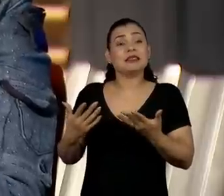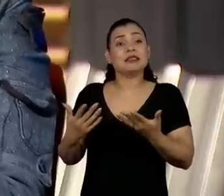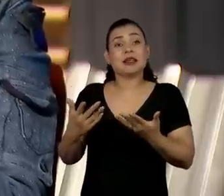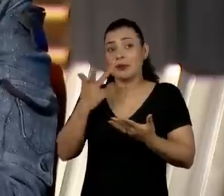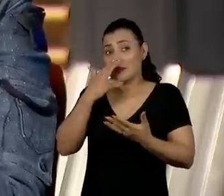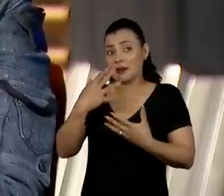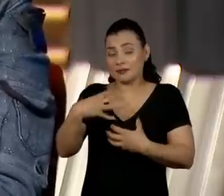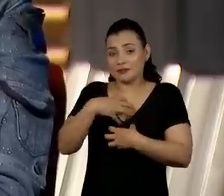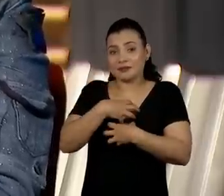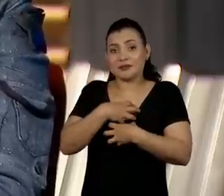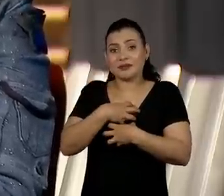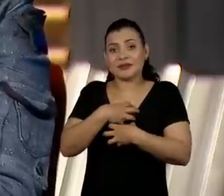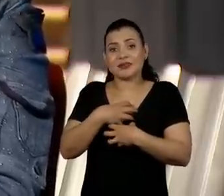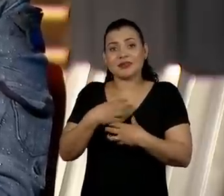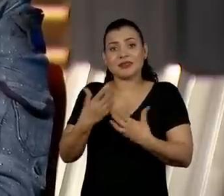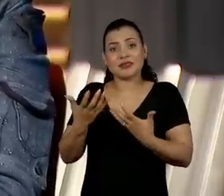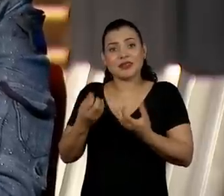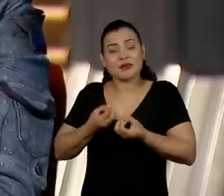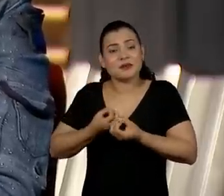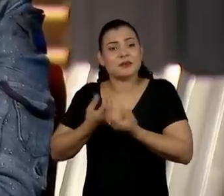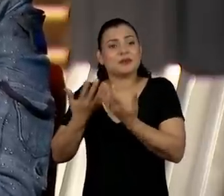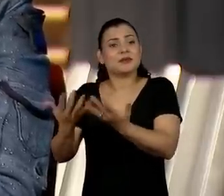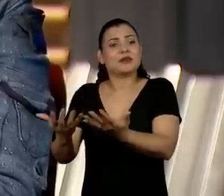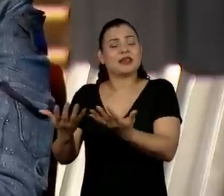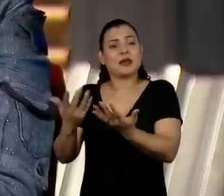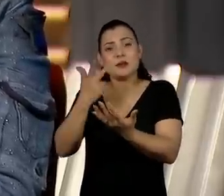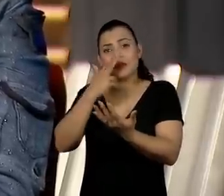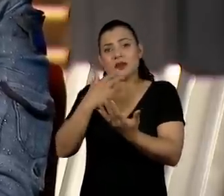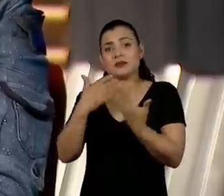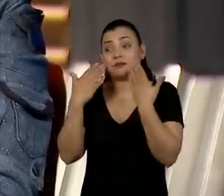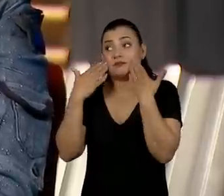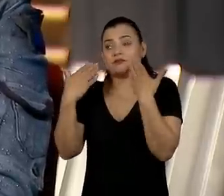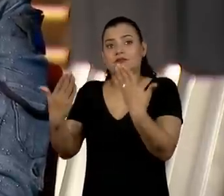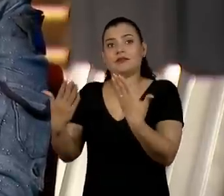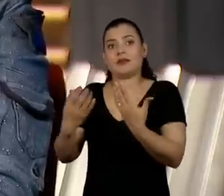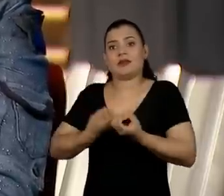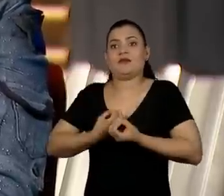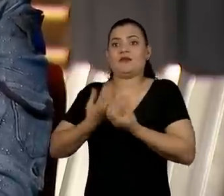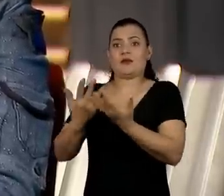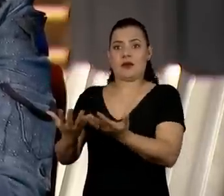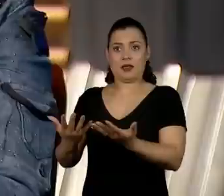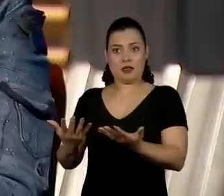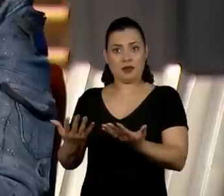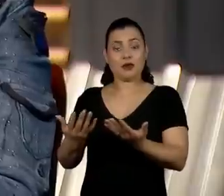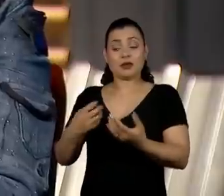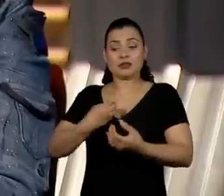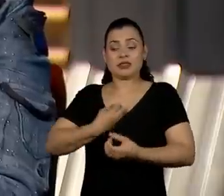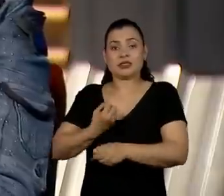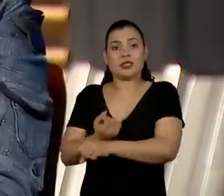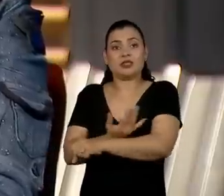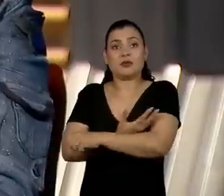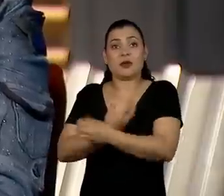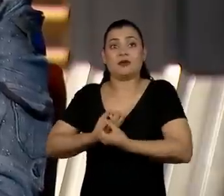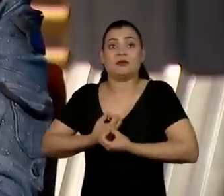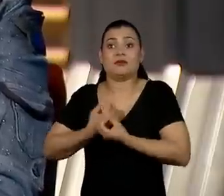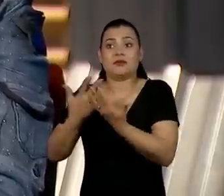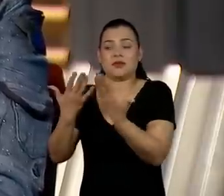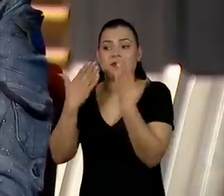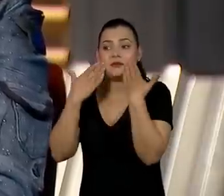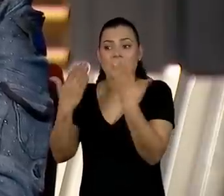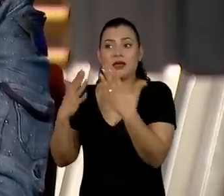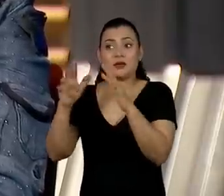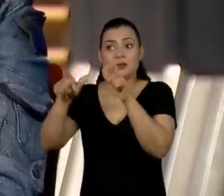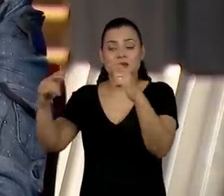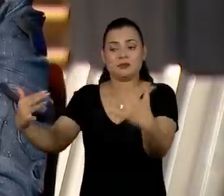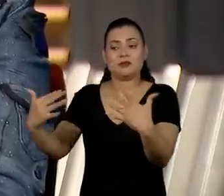se coloca ali para falar você se expõe ao falar né o seu sentimento está sendo exposto